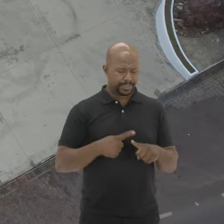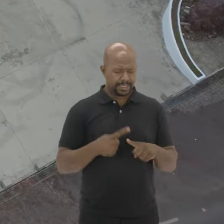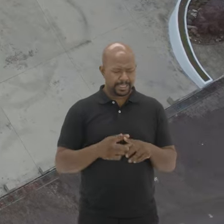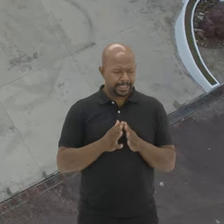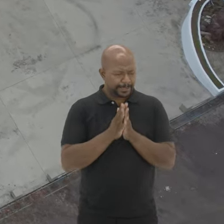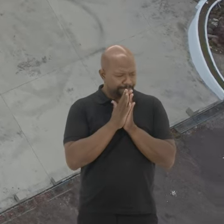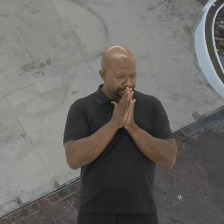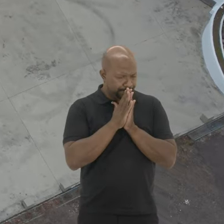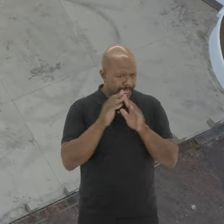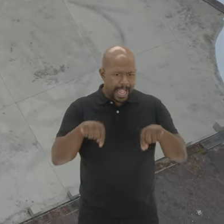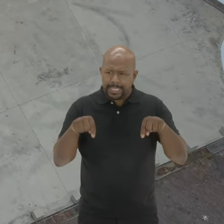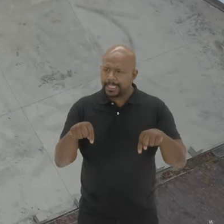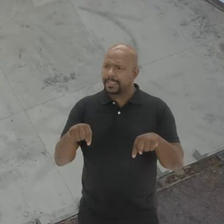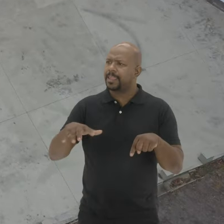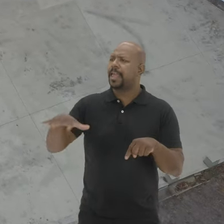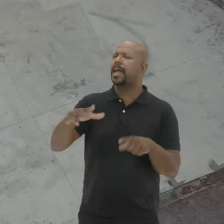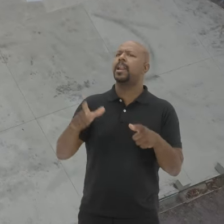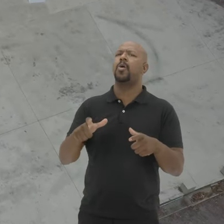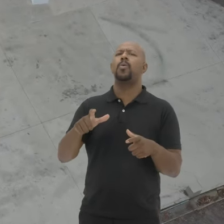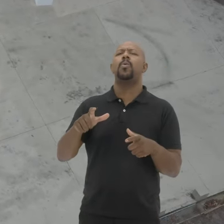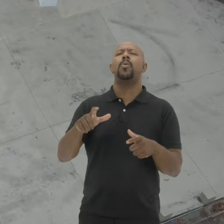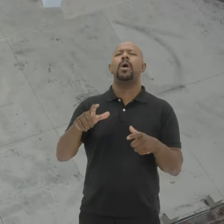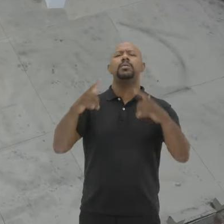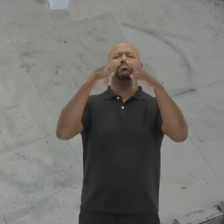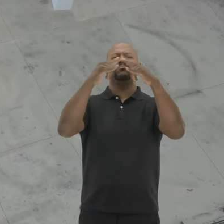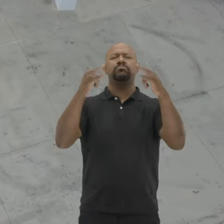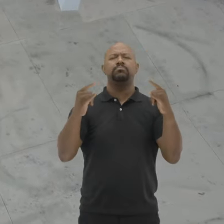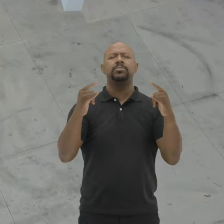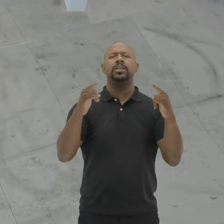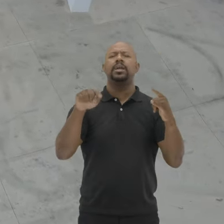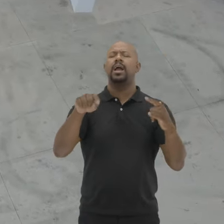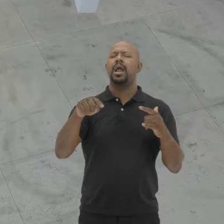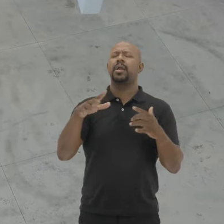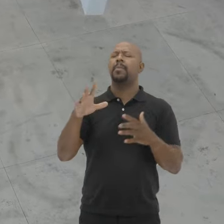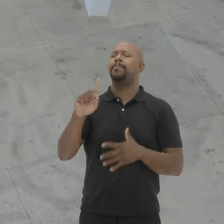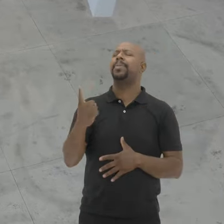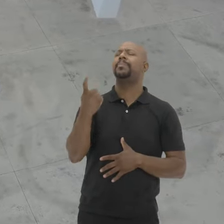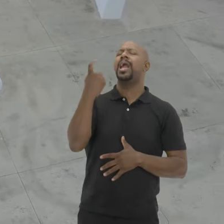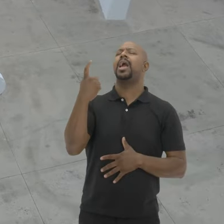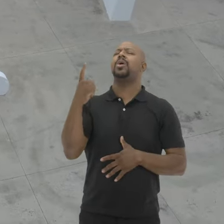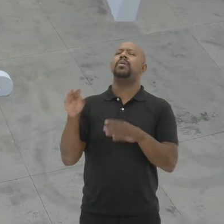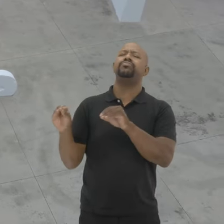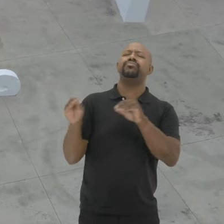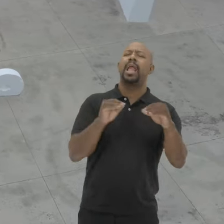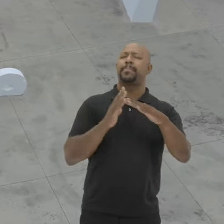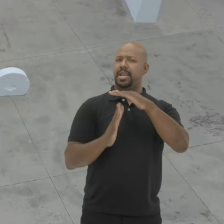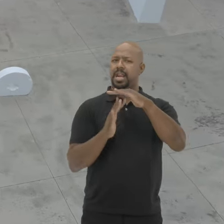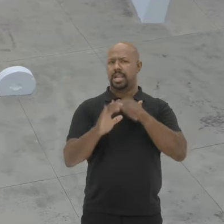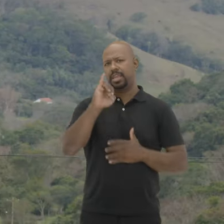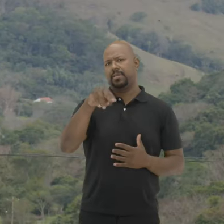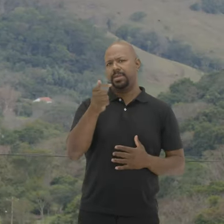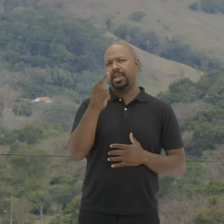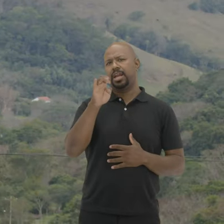porque aqui ficava o barracão Val de Buia, né? Quando os primeiros imigrantes italianos vieram pra